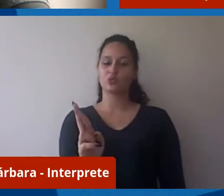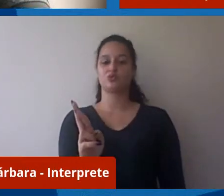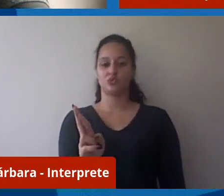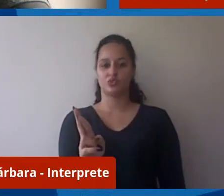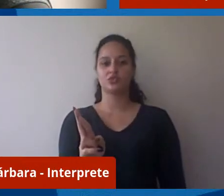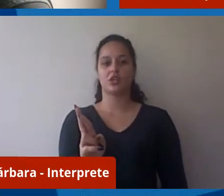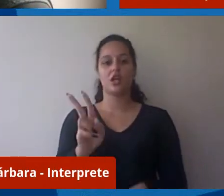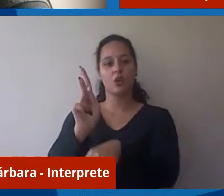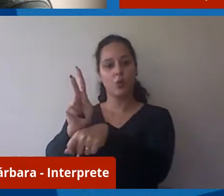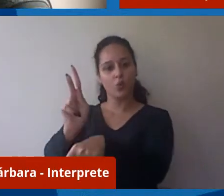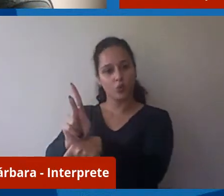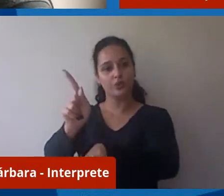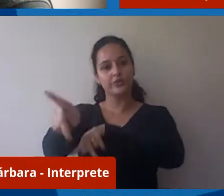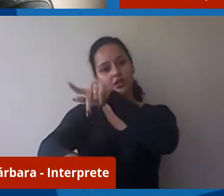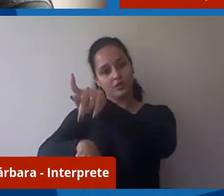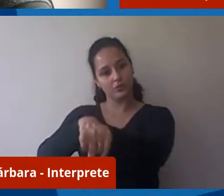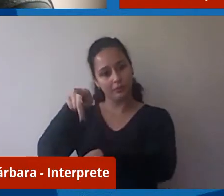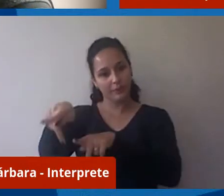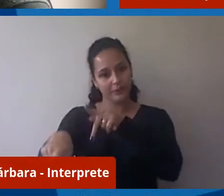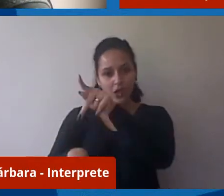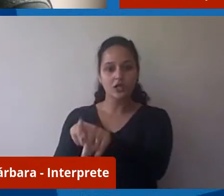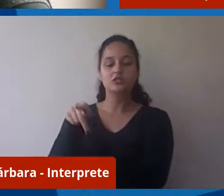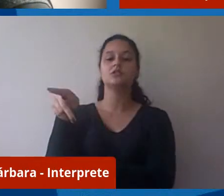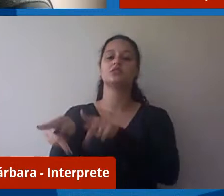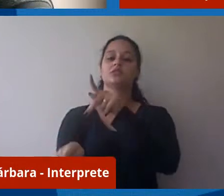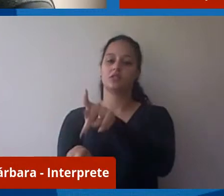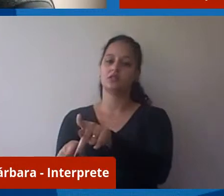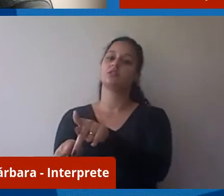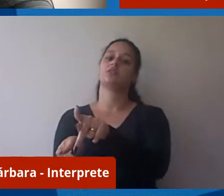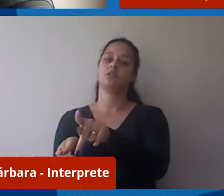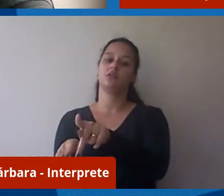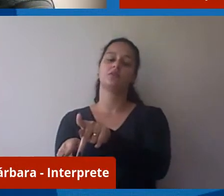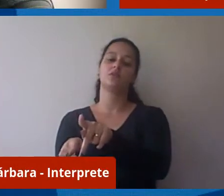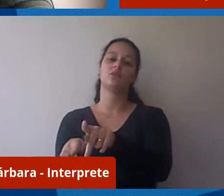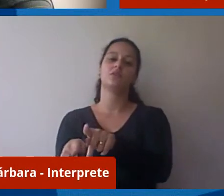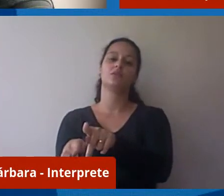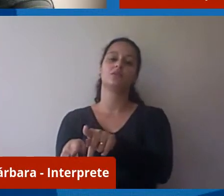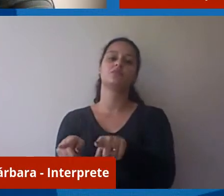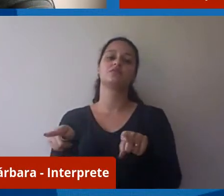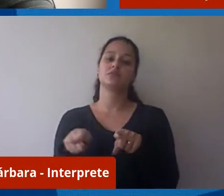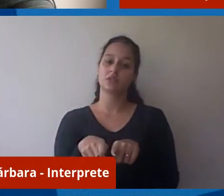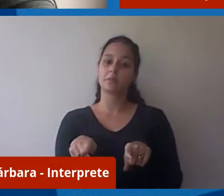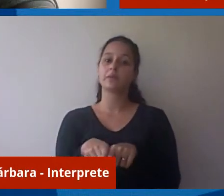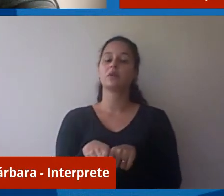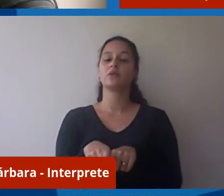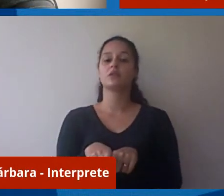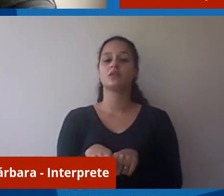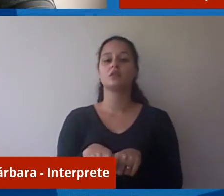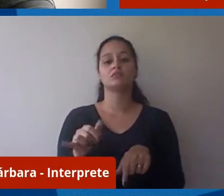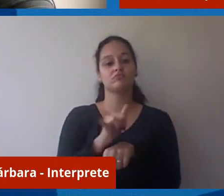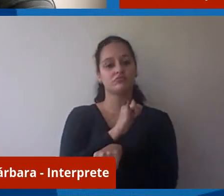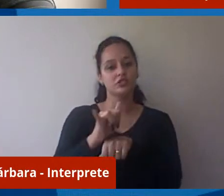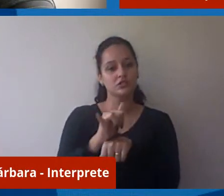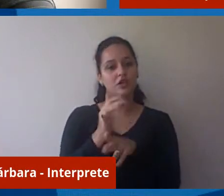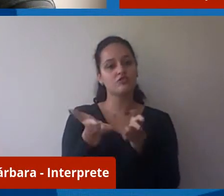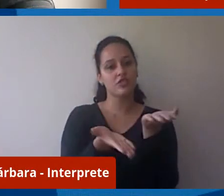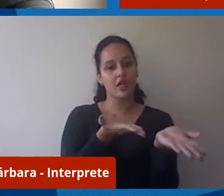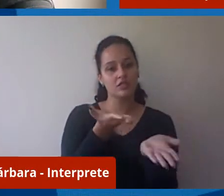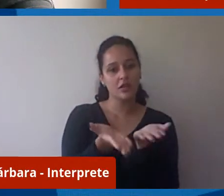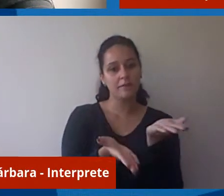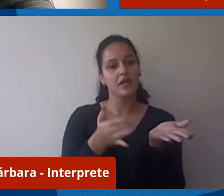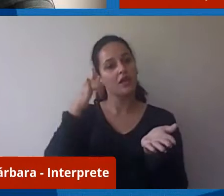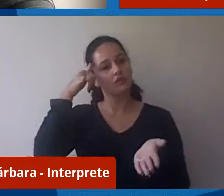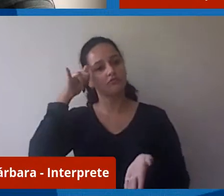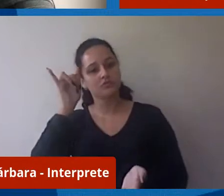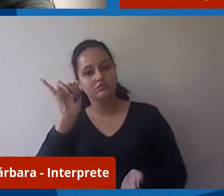do cuidado com a população, quanto as alternativas de tratamento, de